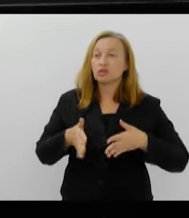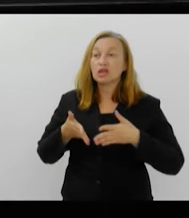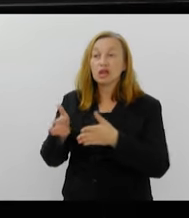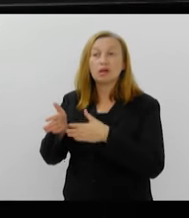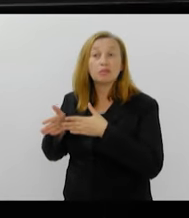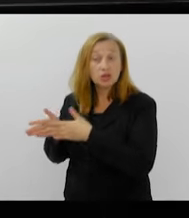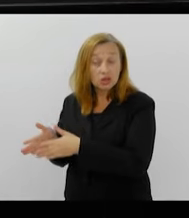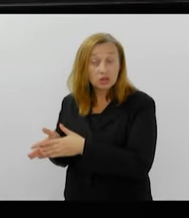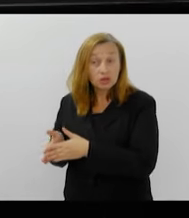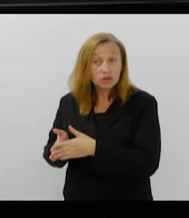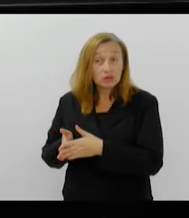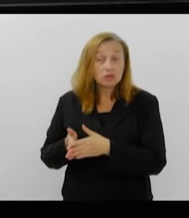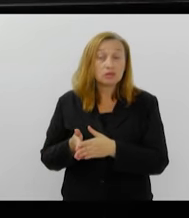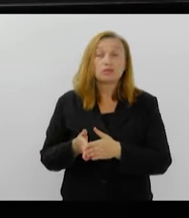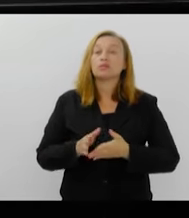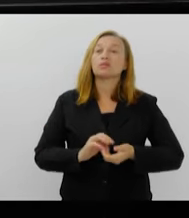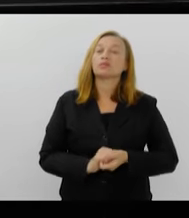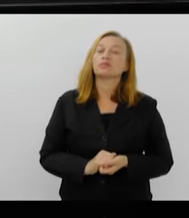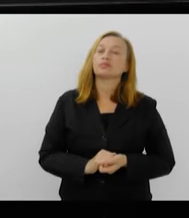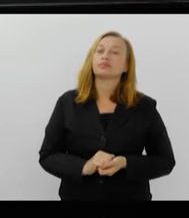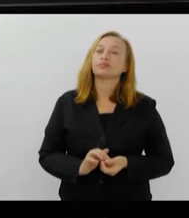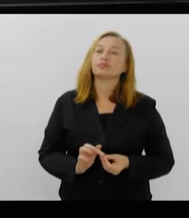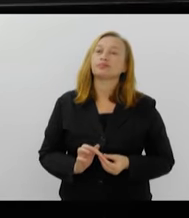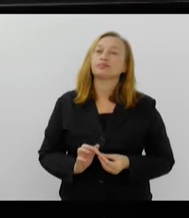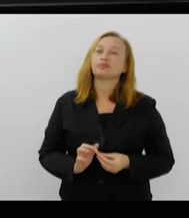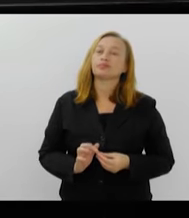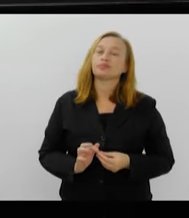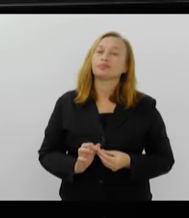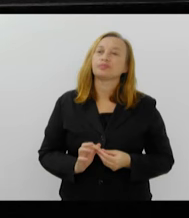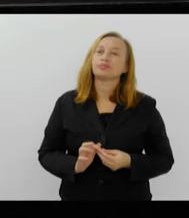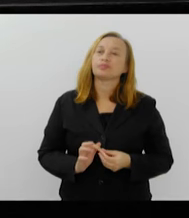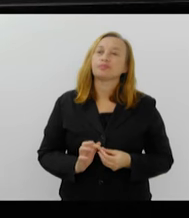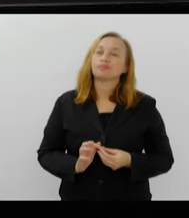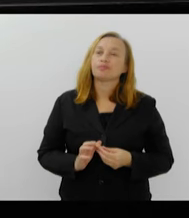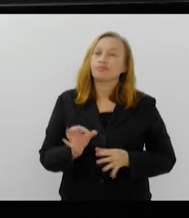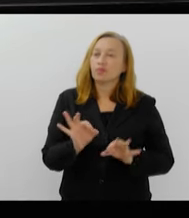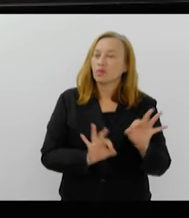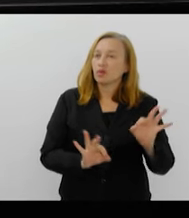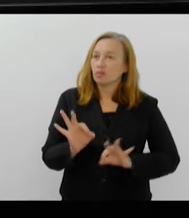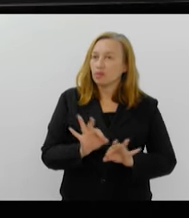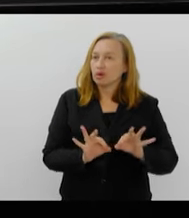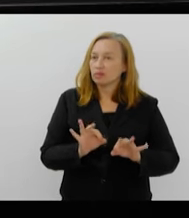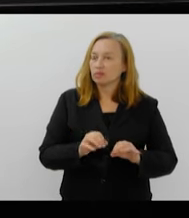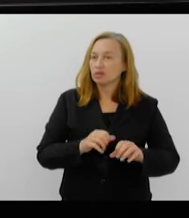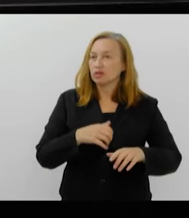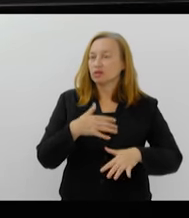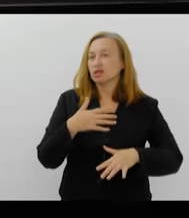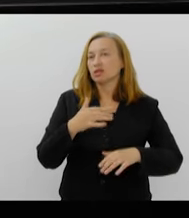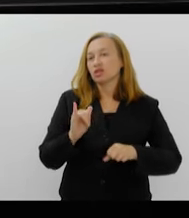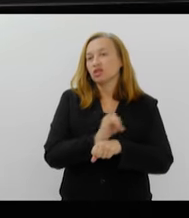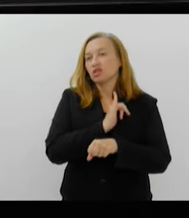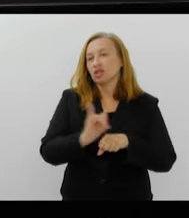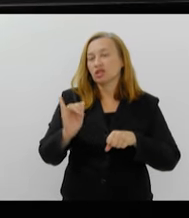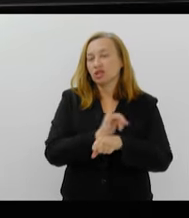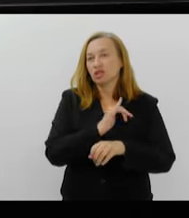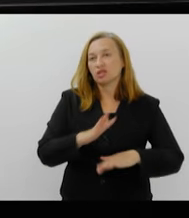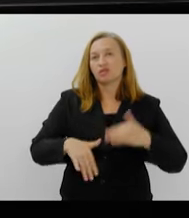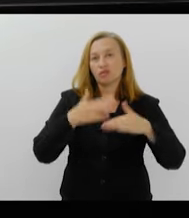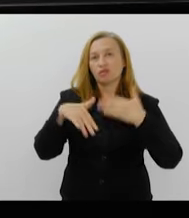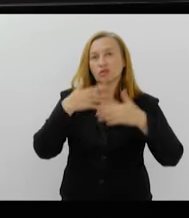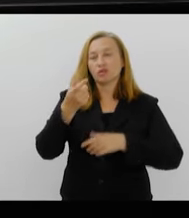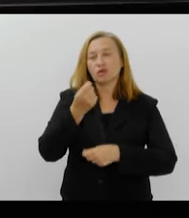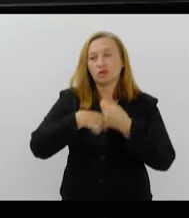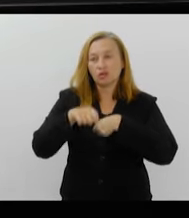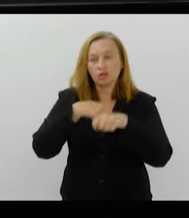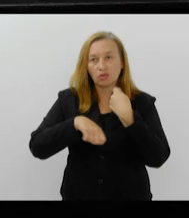complementares para essa finalidade. Nós temos o Plano Estratégico de Desenvolvimento Econômico, o PED, que tem a